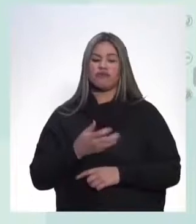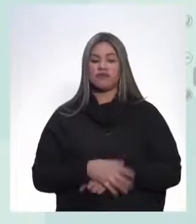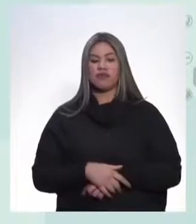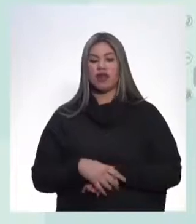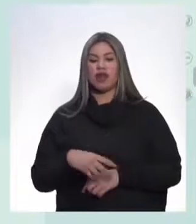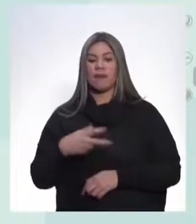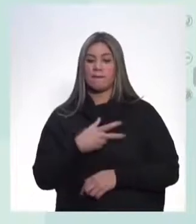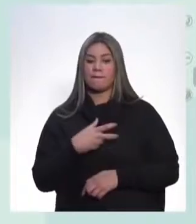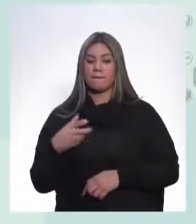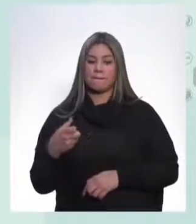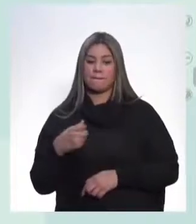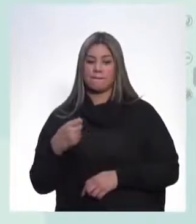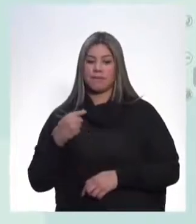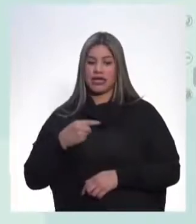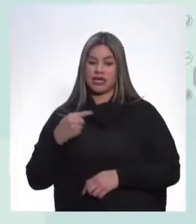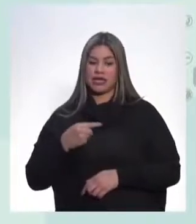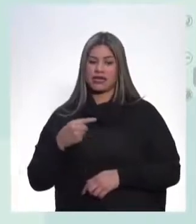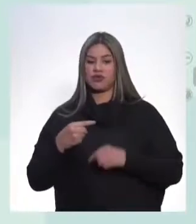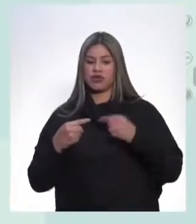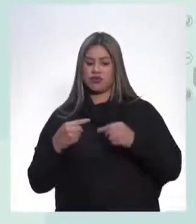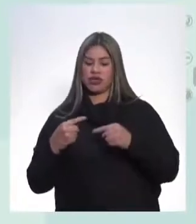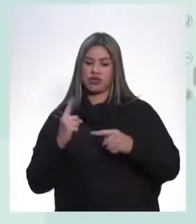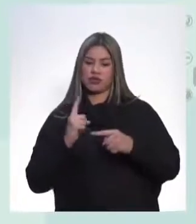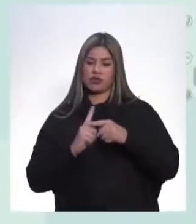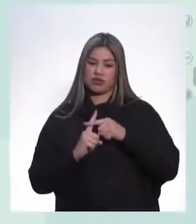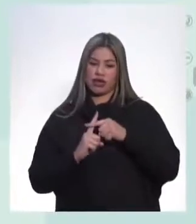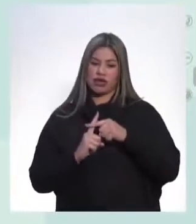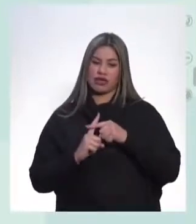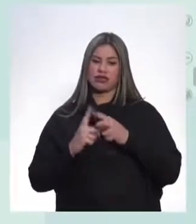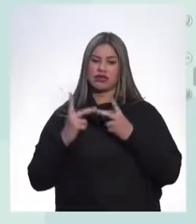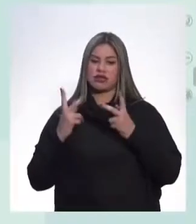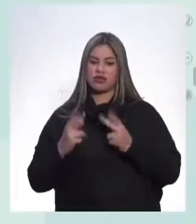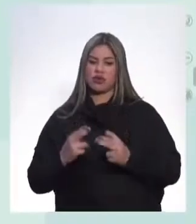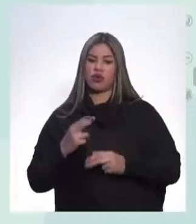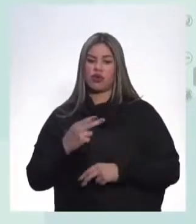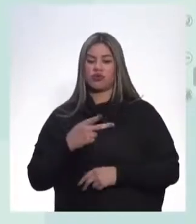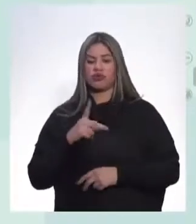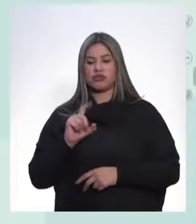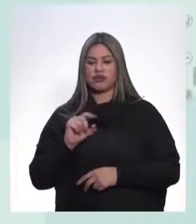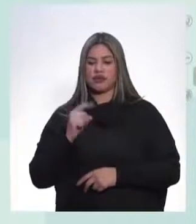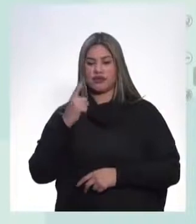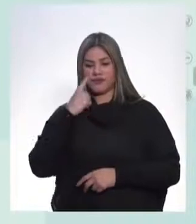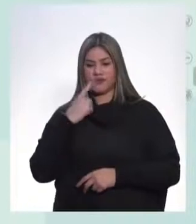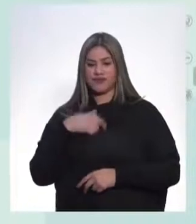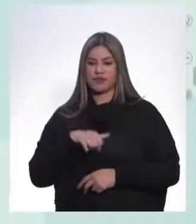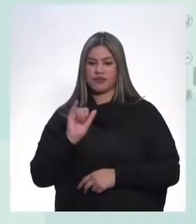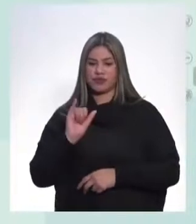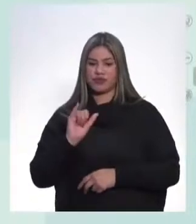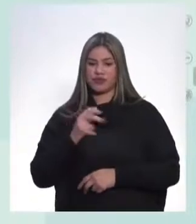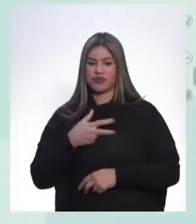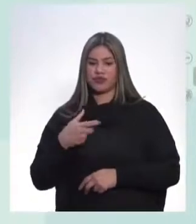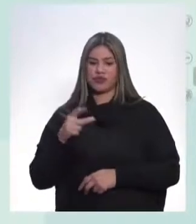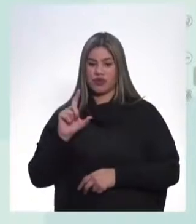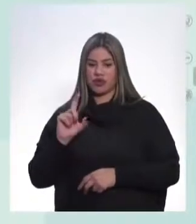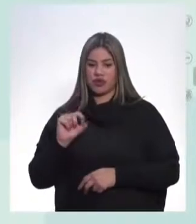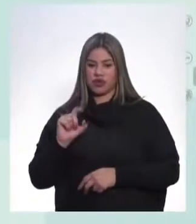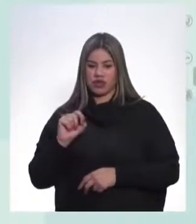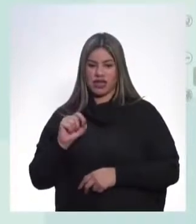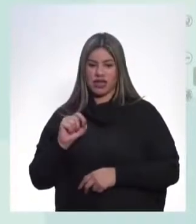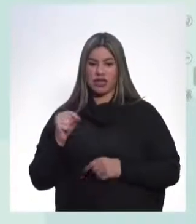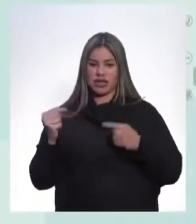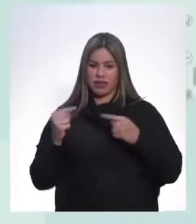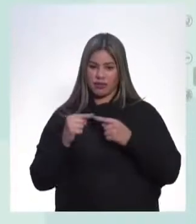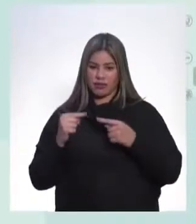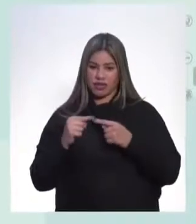com menos, mais. 10 vezes 1, 10. Jonas, eu posso dizer que y igual a 10 é a solução